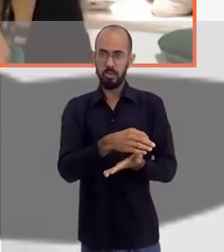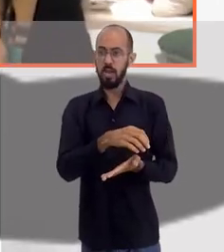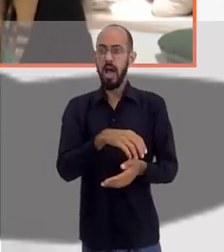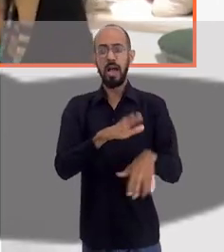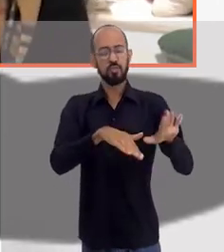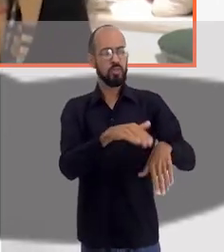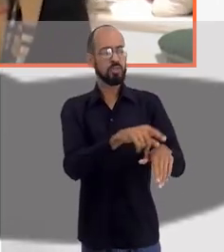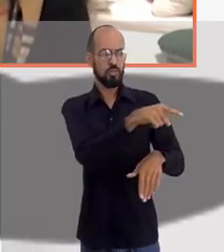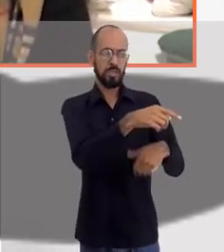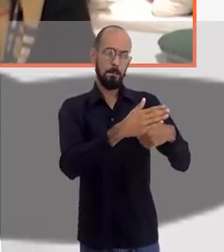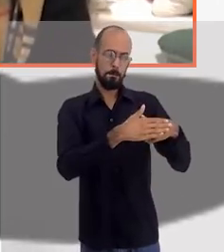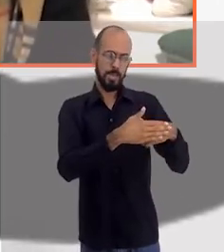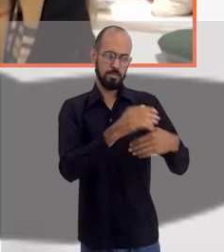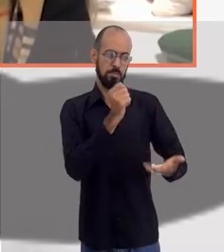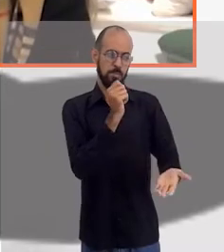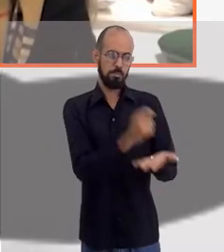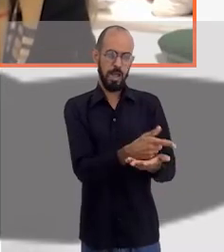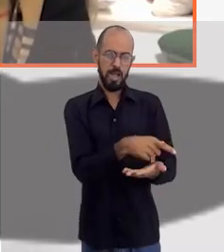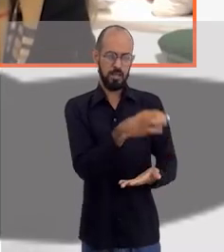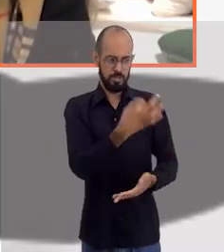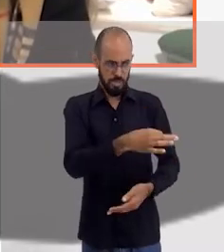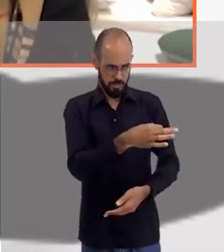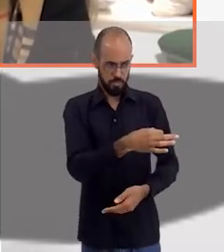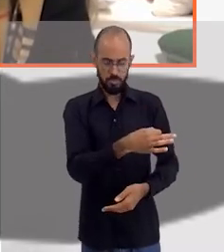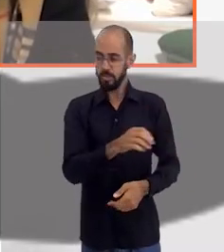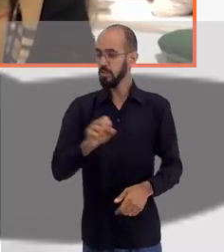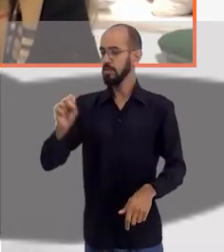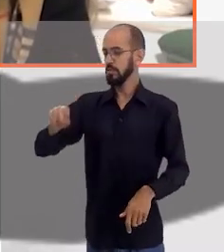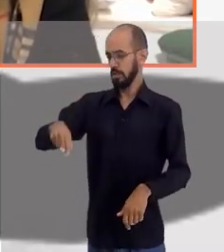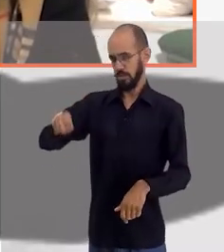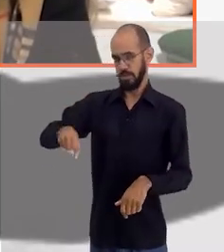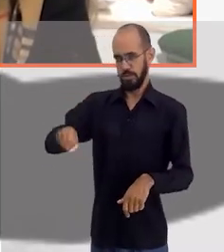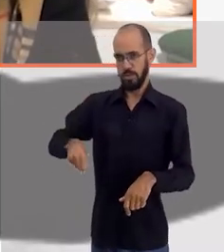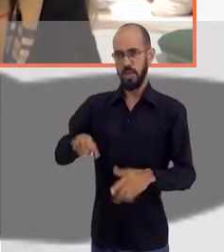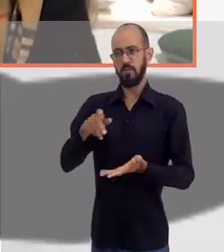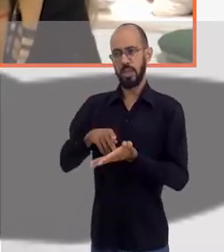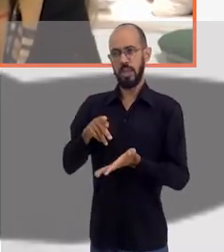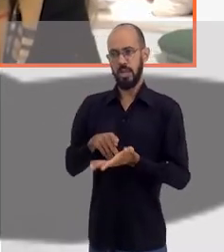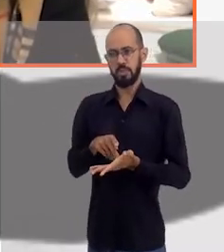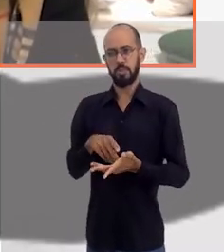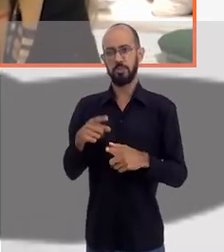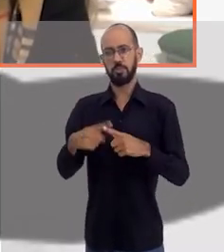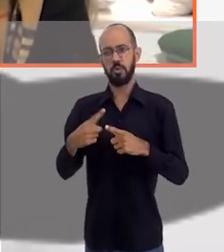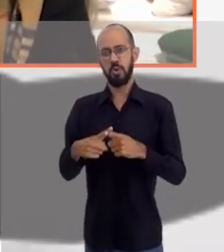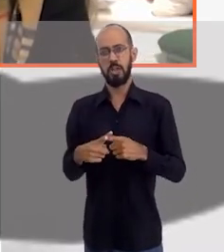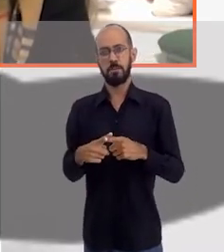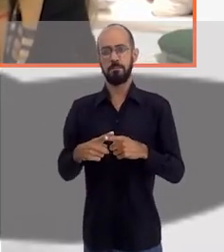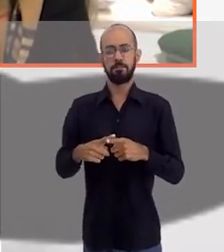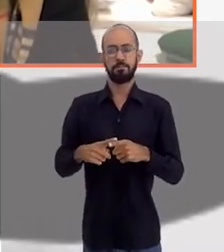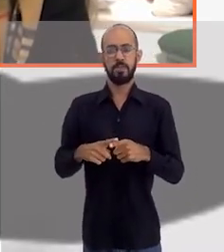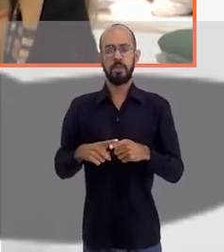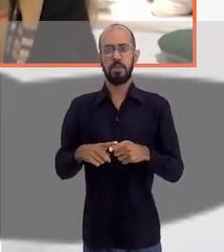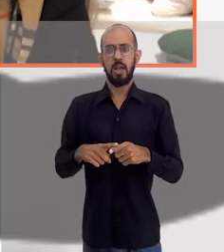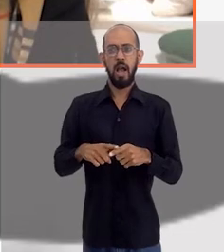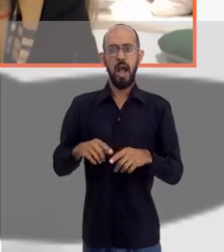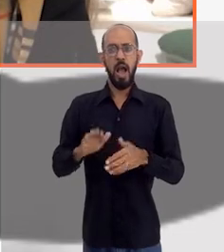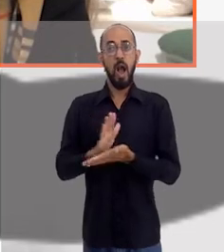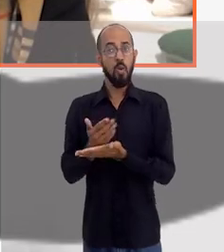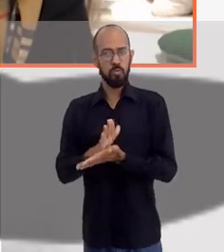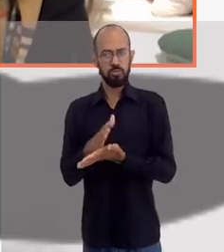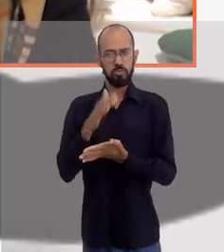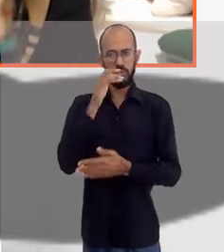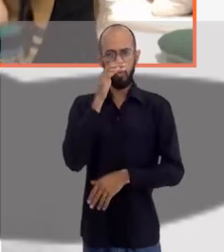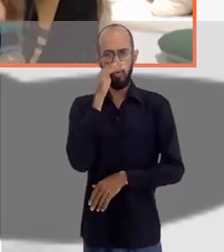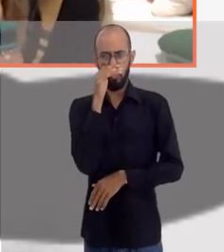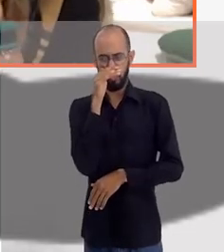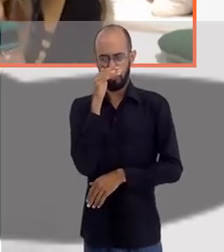enquanto pela mesmo para que o projeto existe ou não é verdade sim é muito curioso isso porque primeiras pessoas desconfiam até